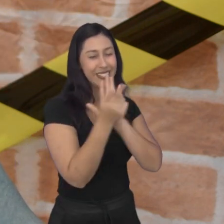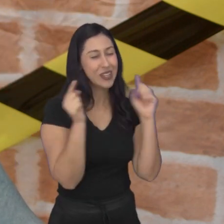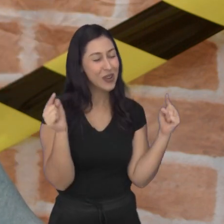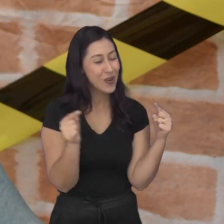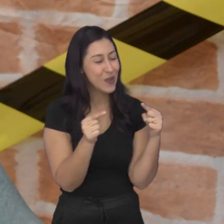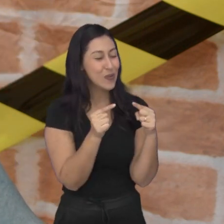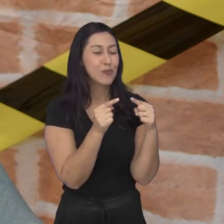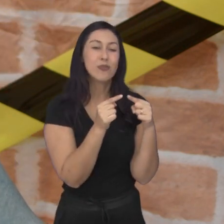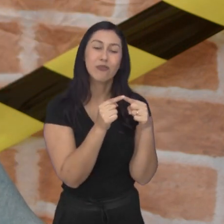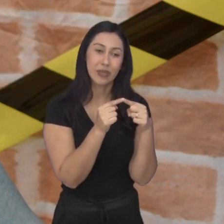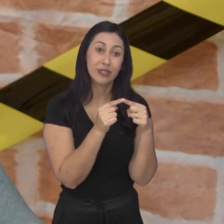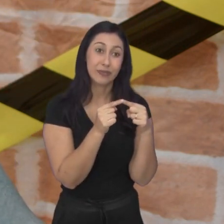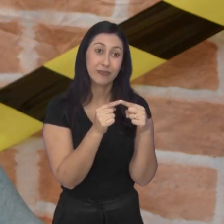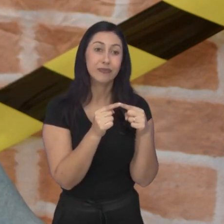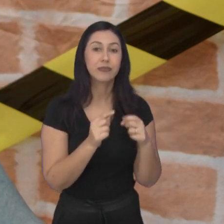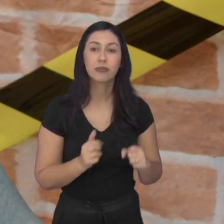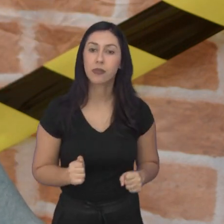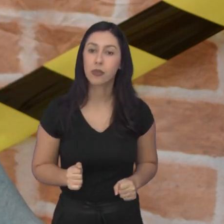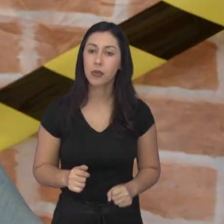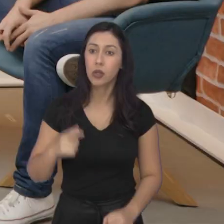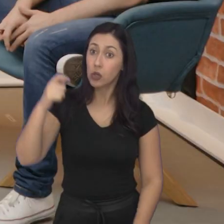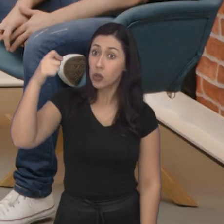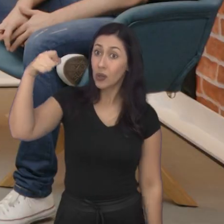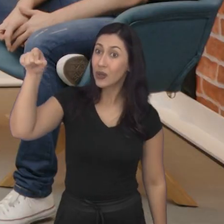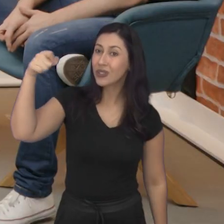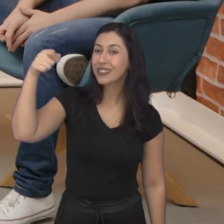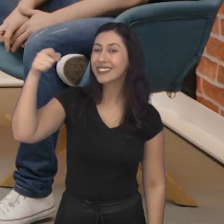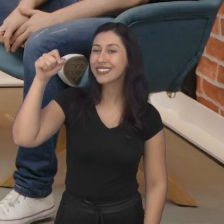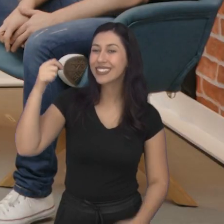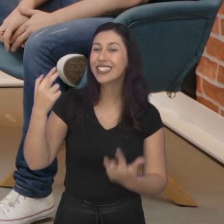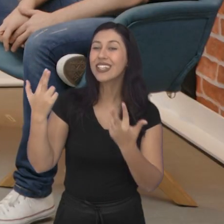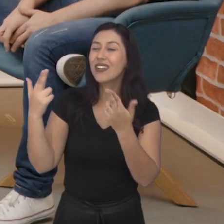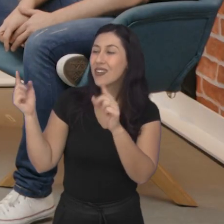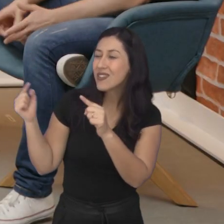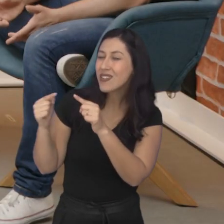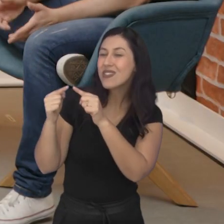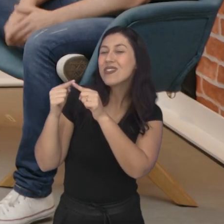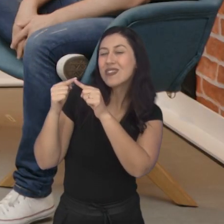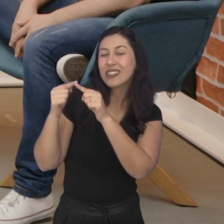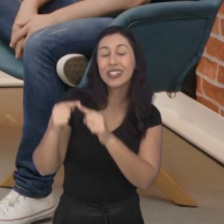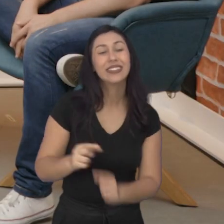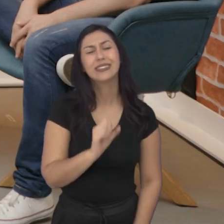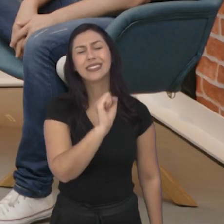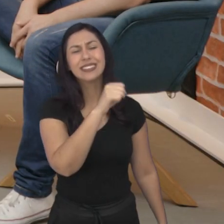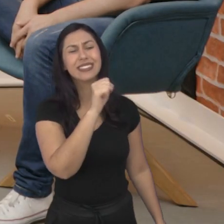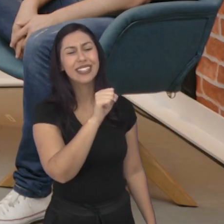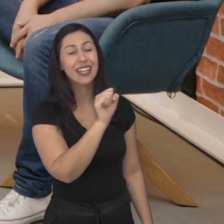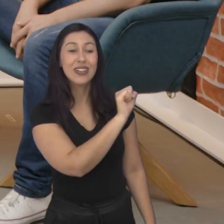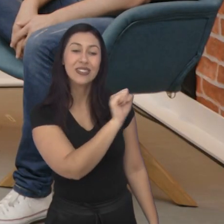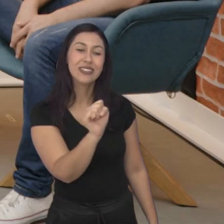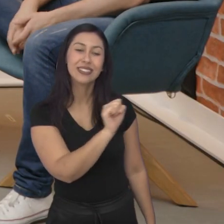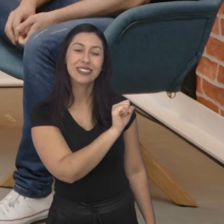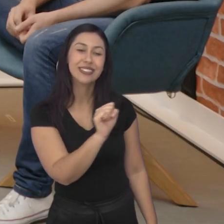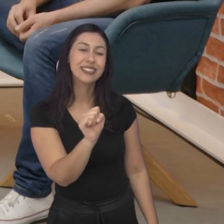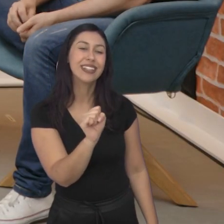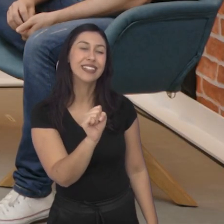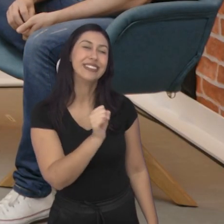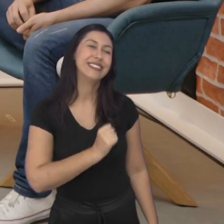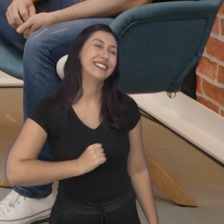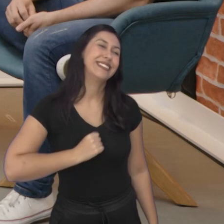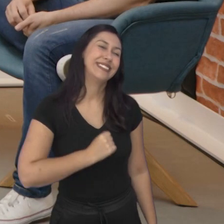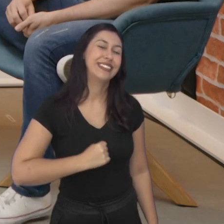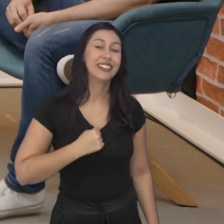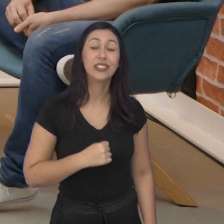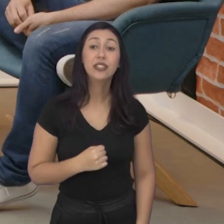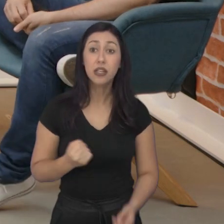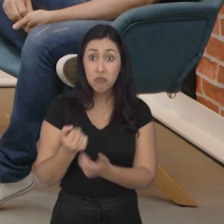fator, porque a gente não podia se ver muito bem, sabe? Não, mas o sino acabava sendo uma conexão entre vocês. Claro, os sinos do satélite você segue me enchendo de saudade.